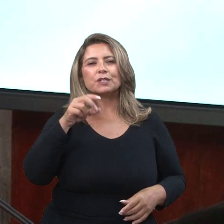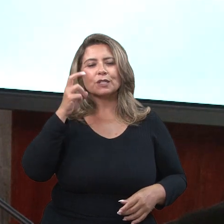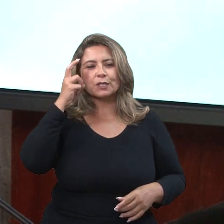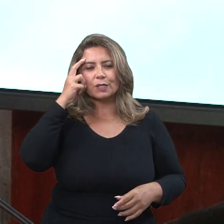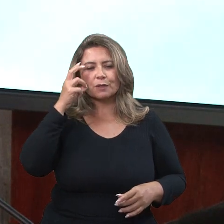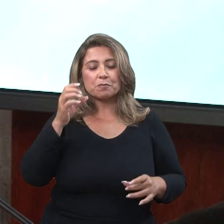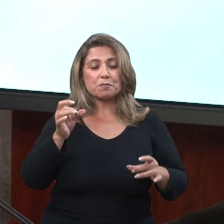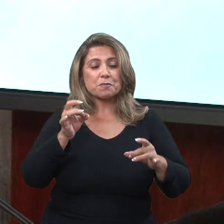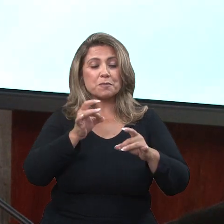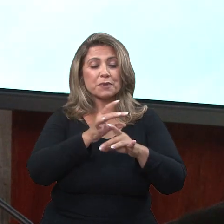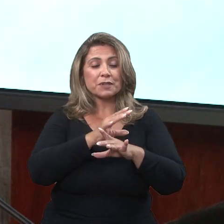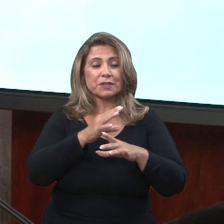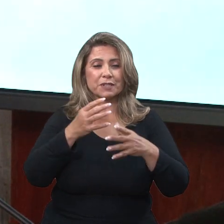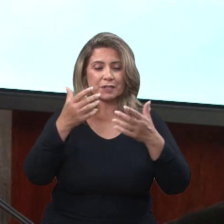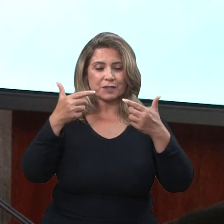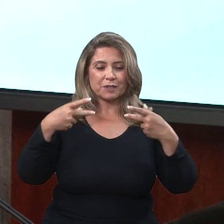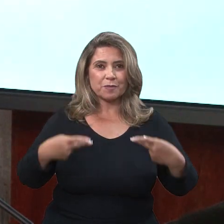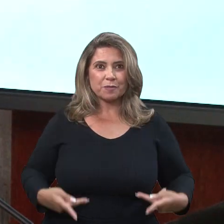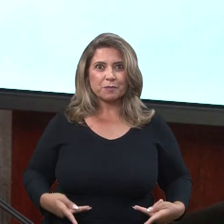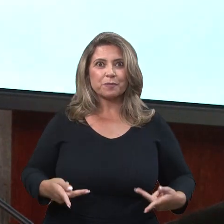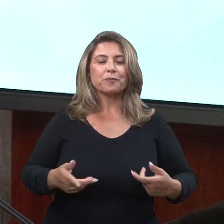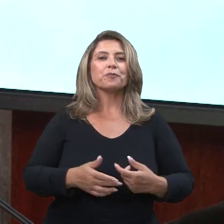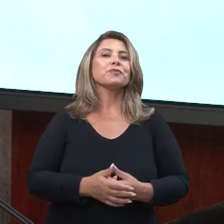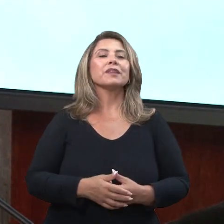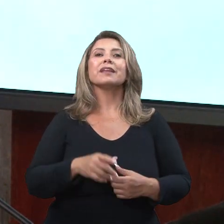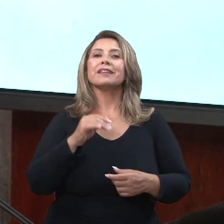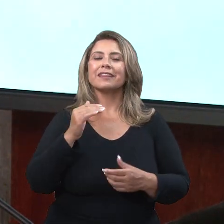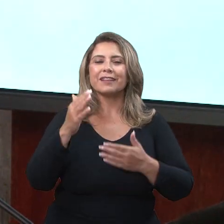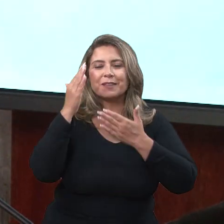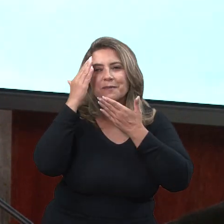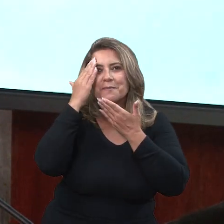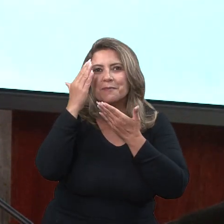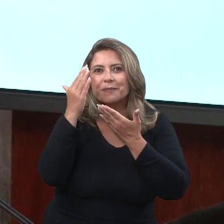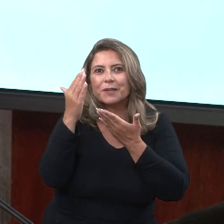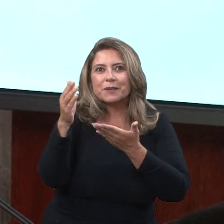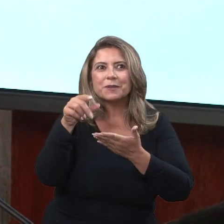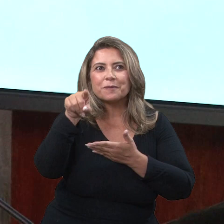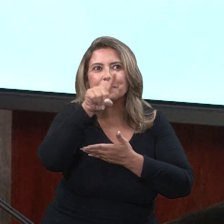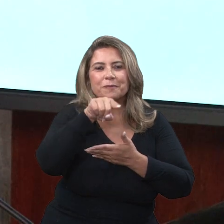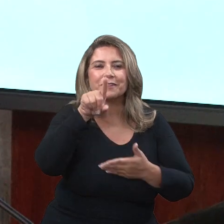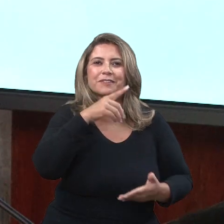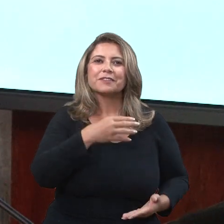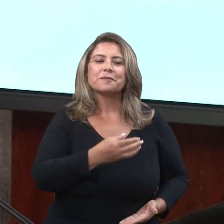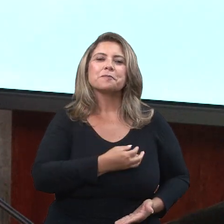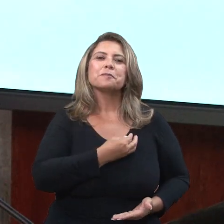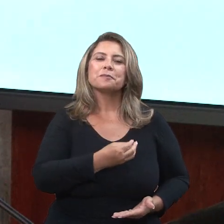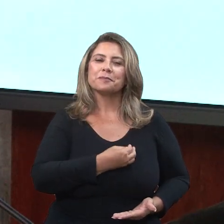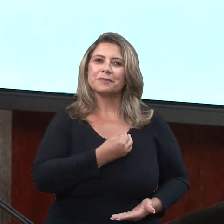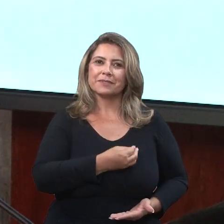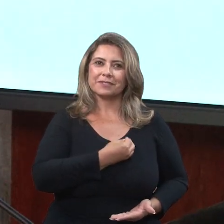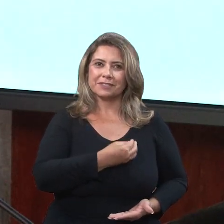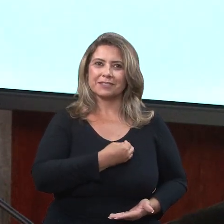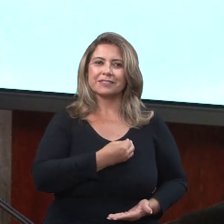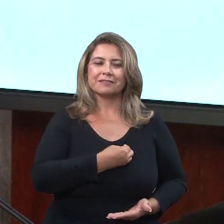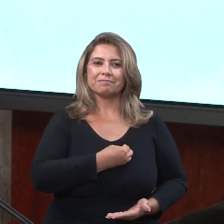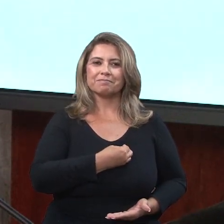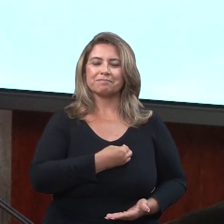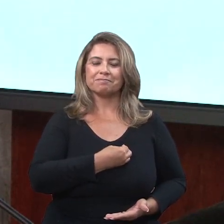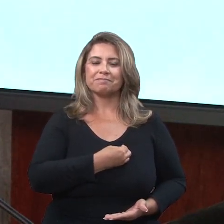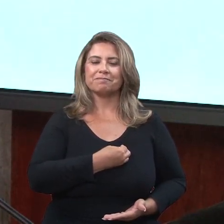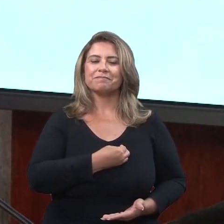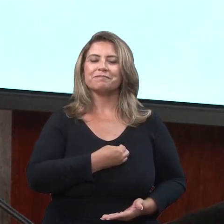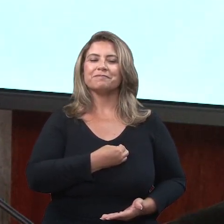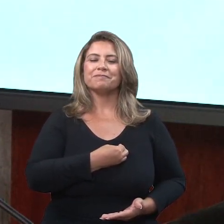integridade, que é o que a gente quer fortalecer aqui. Muito obrigada pela presença de vocês. Eu vou deixar